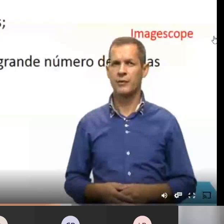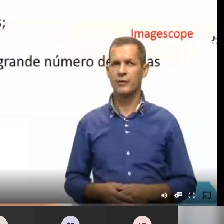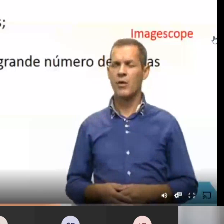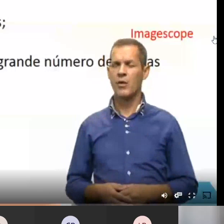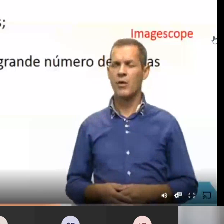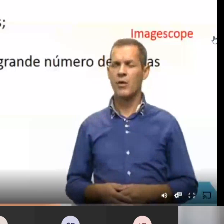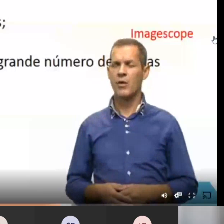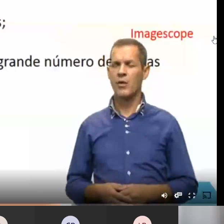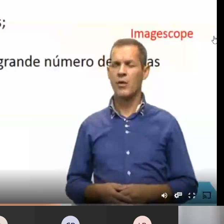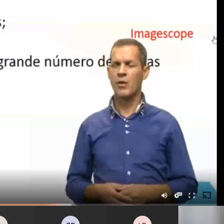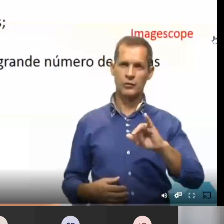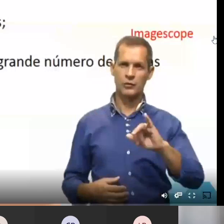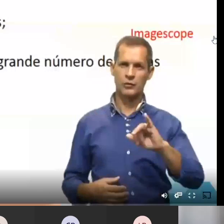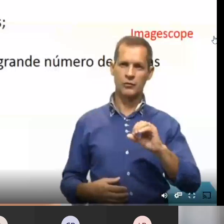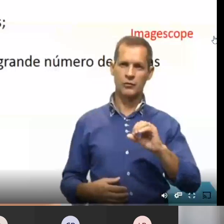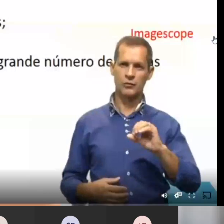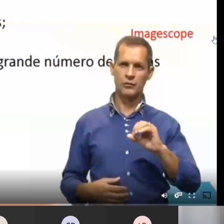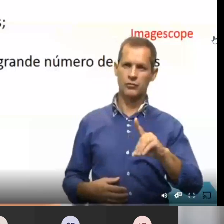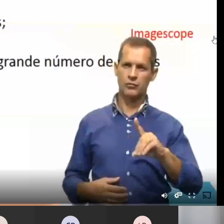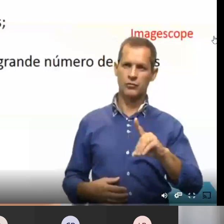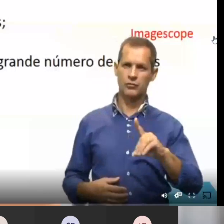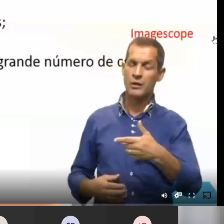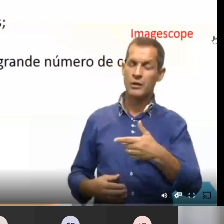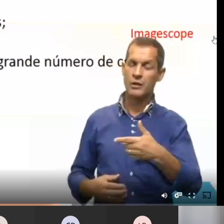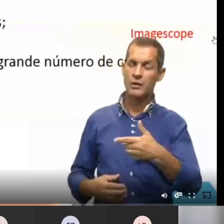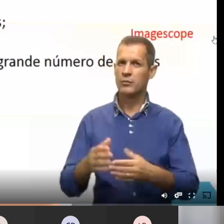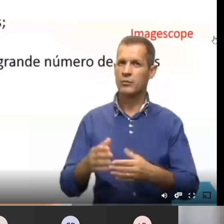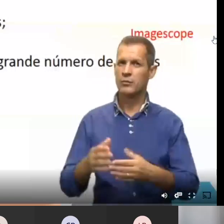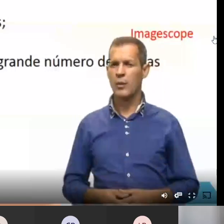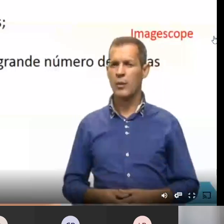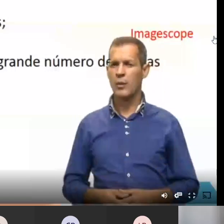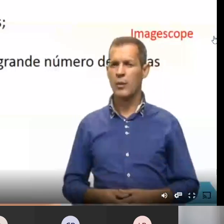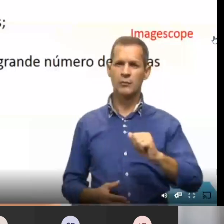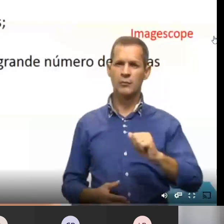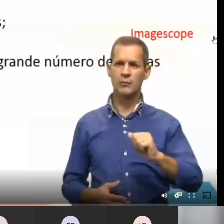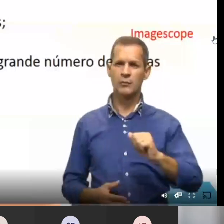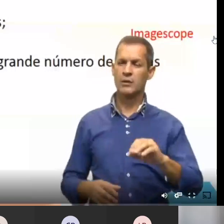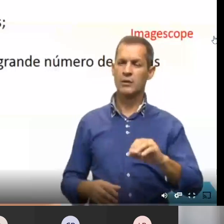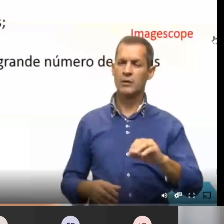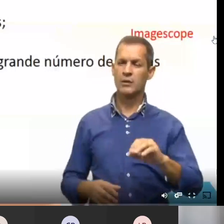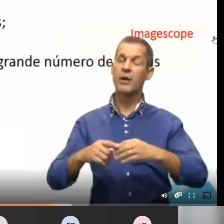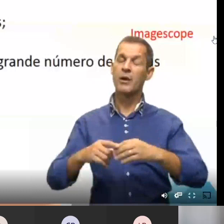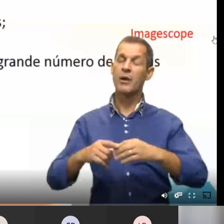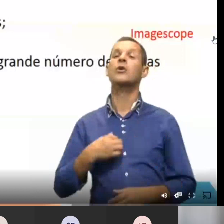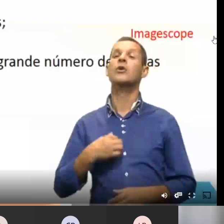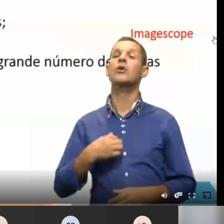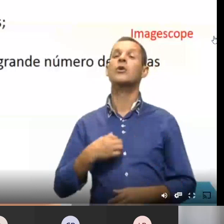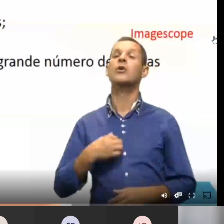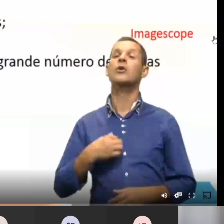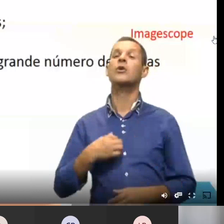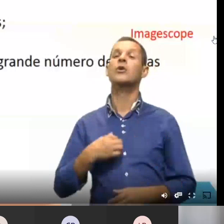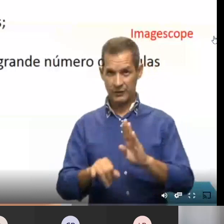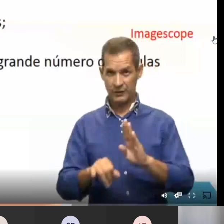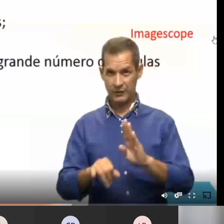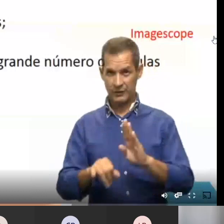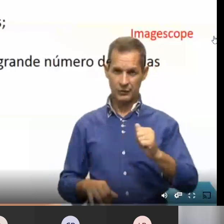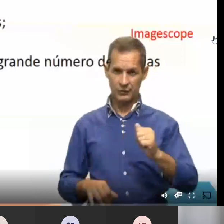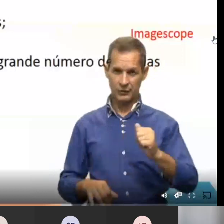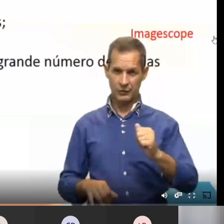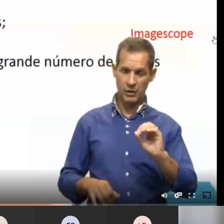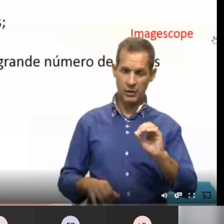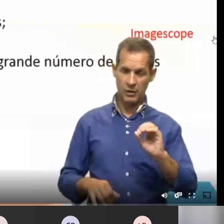órgãos linfóides secundários, começando pelo baço. O que eu gostaria que vocês